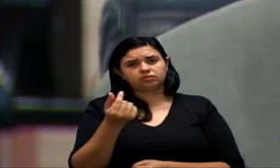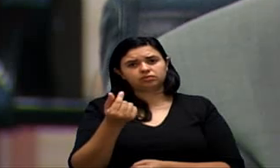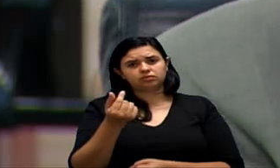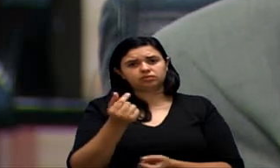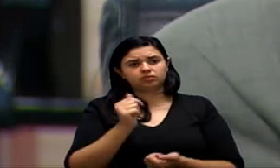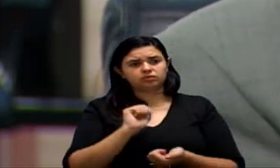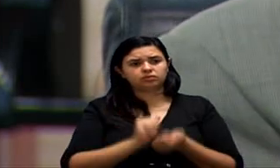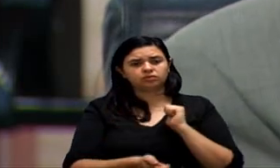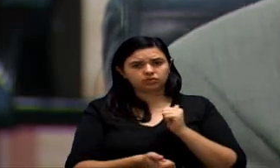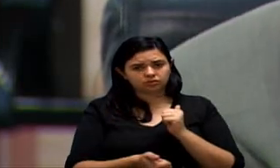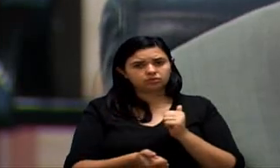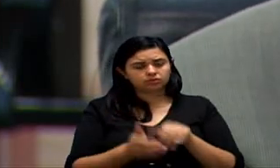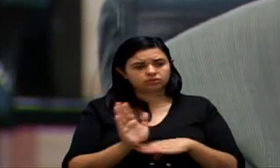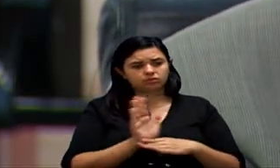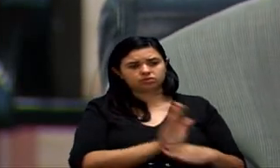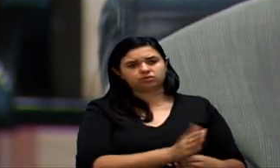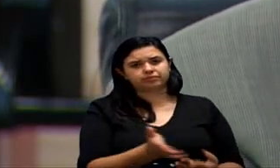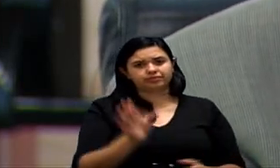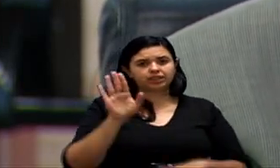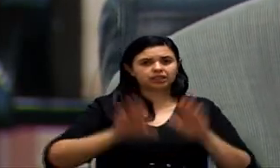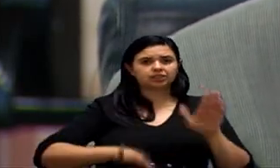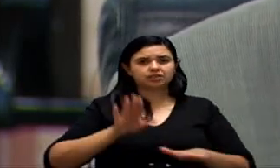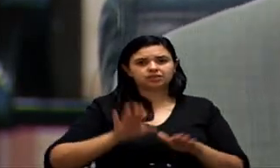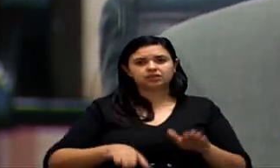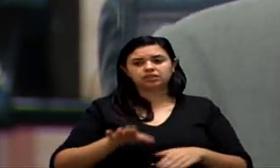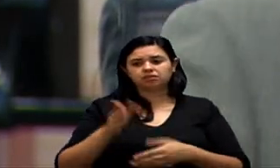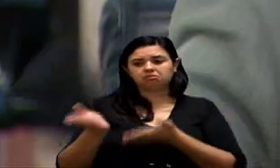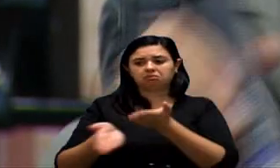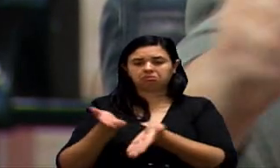e o esporte seria a saúde e não cuida como deveria cuidar.